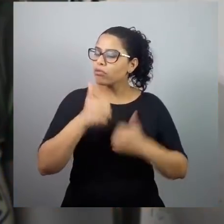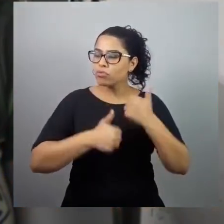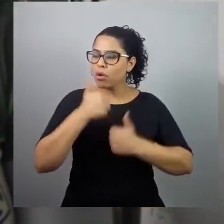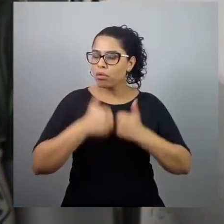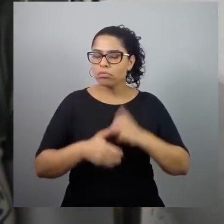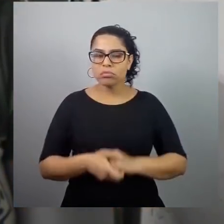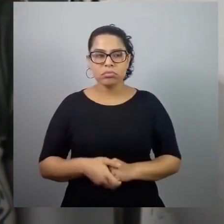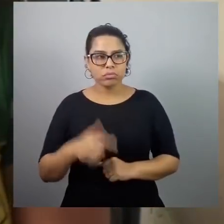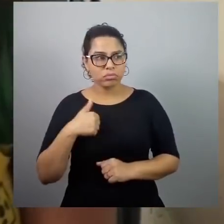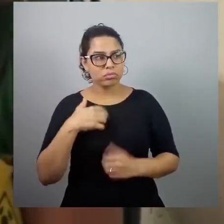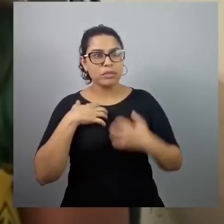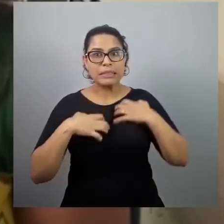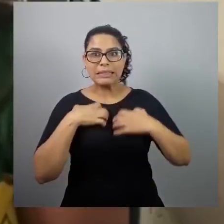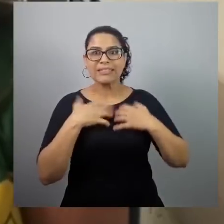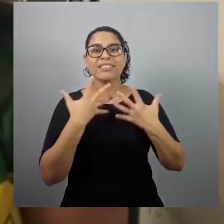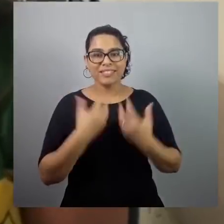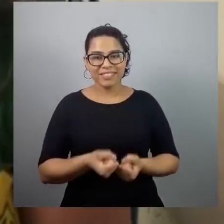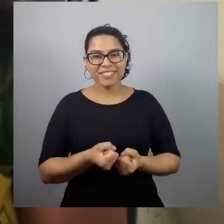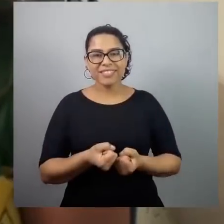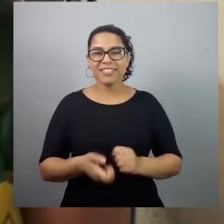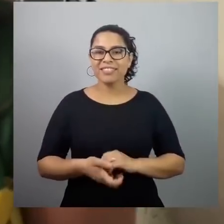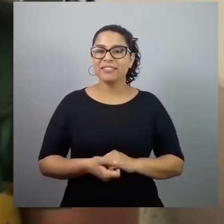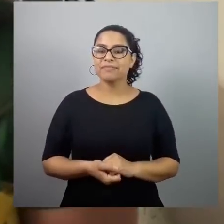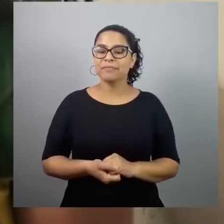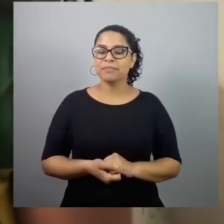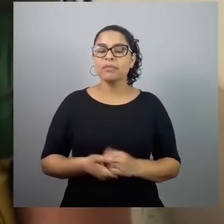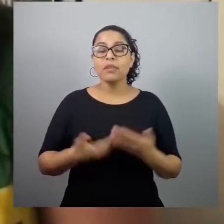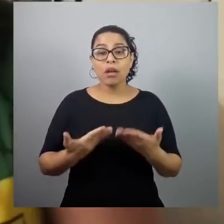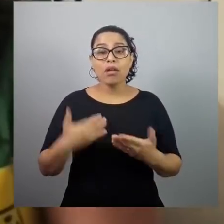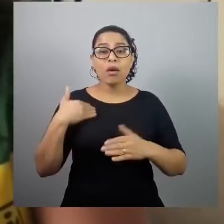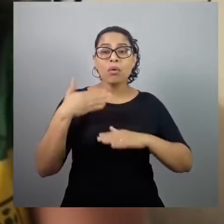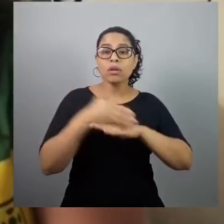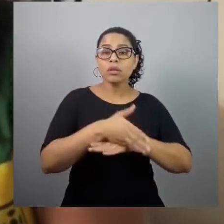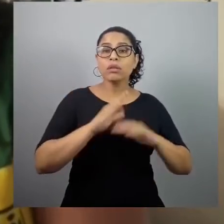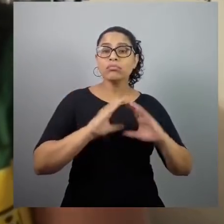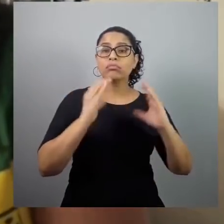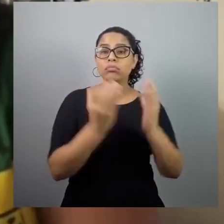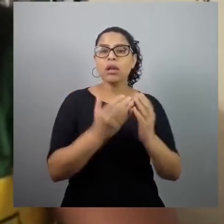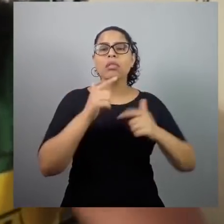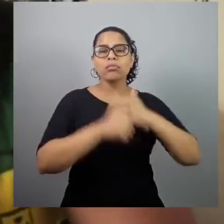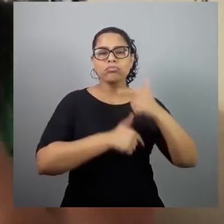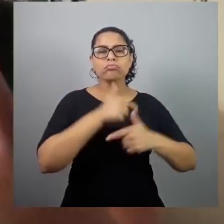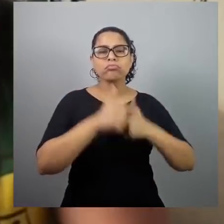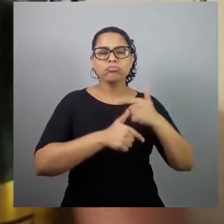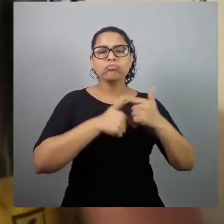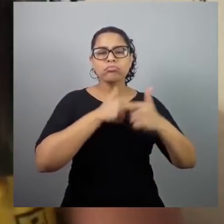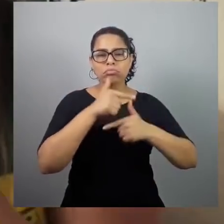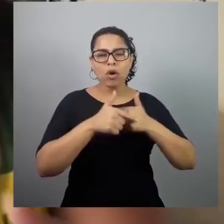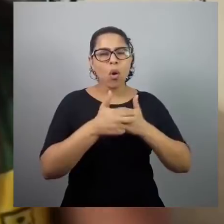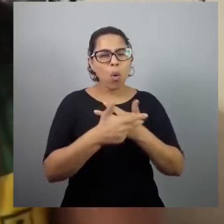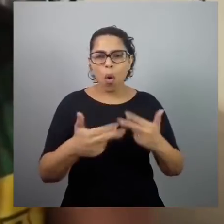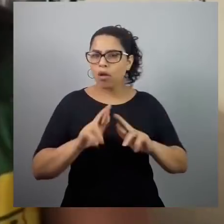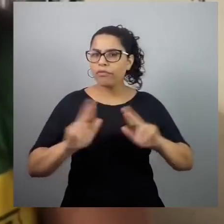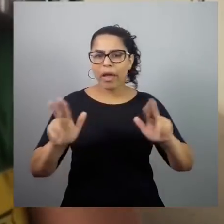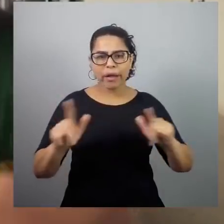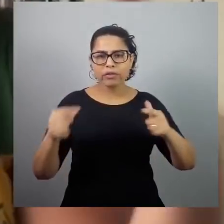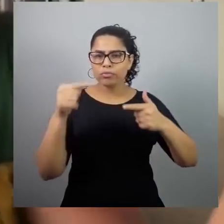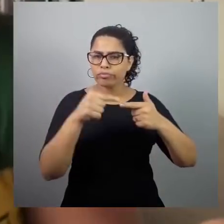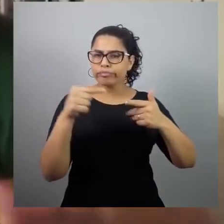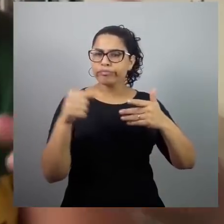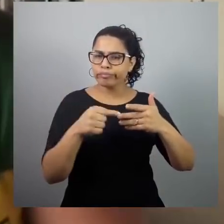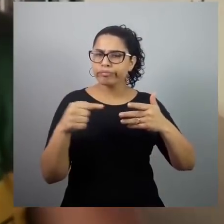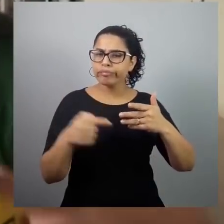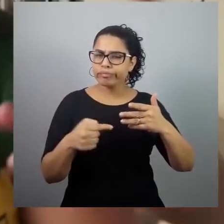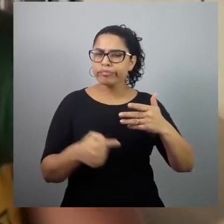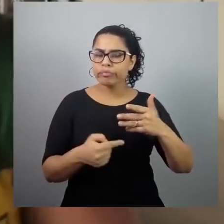futebol? Topo, no desespero que eu topo tudo que aparecesse. E aí eu entrei no estágio da Inconfidência, fiquei fazendo várias coisas. Fui